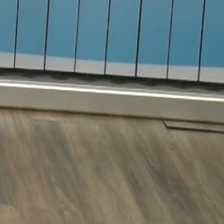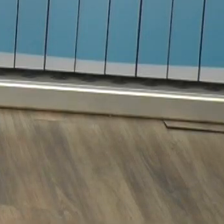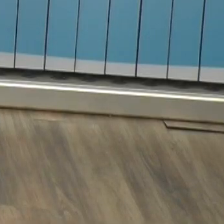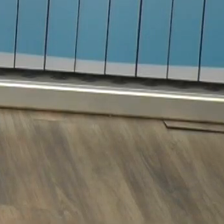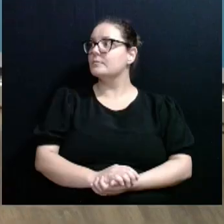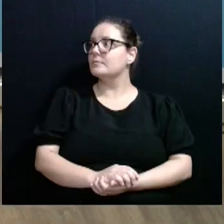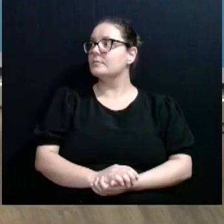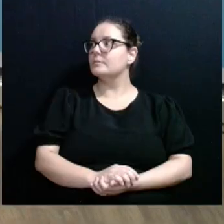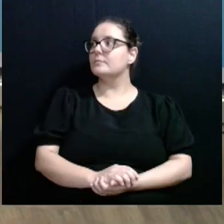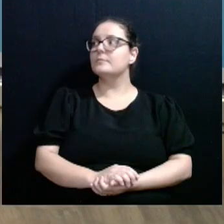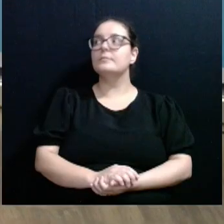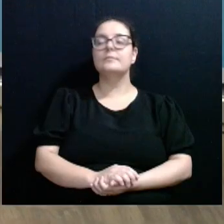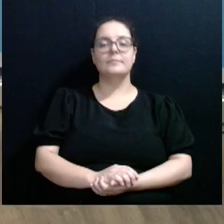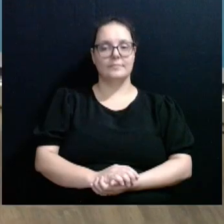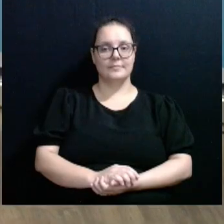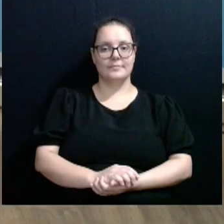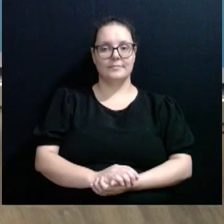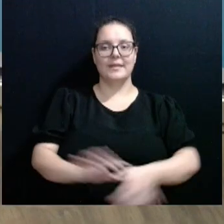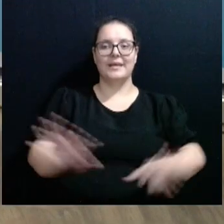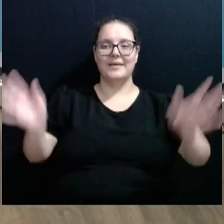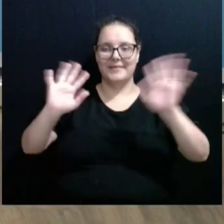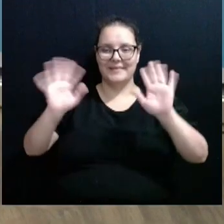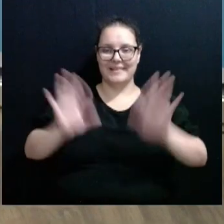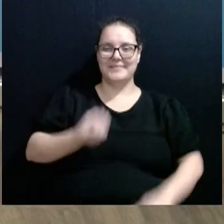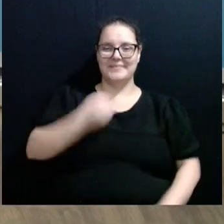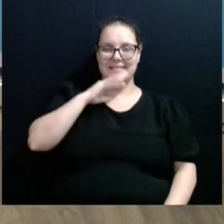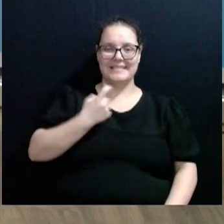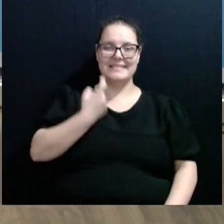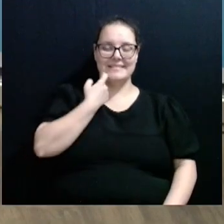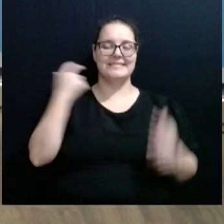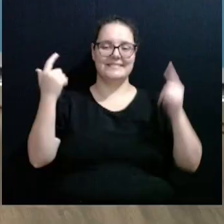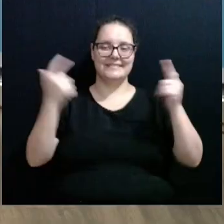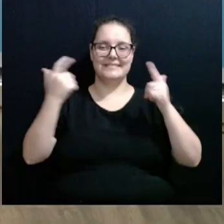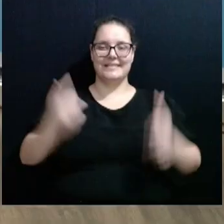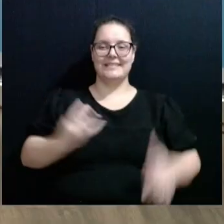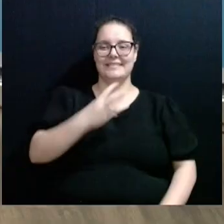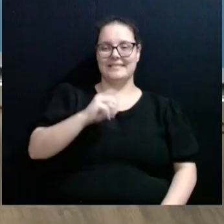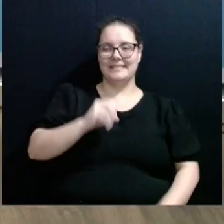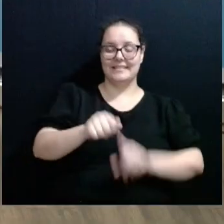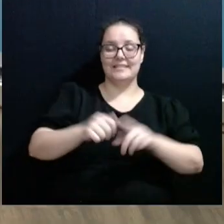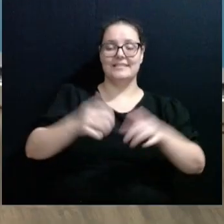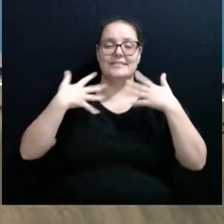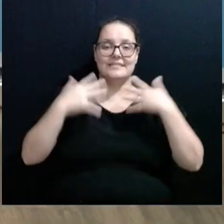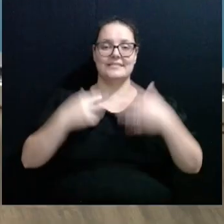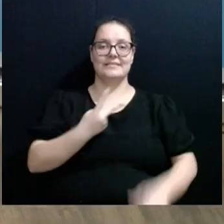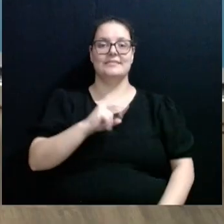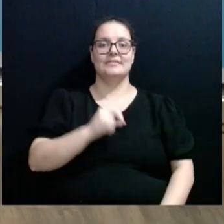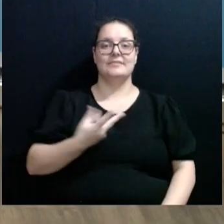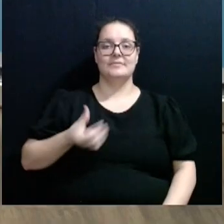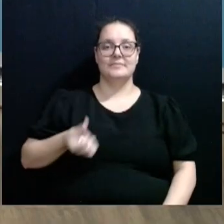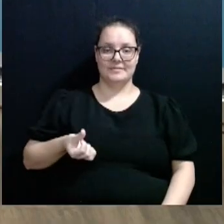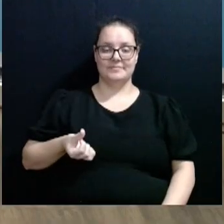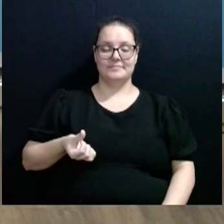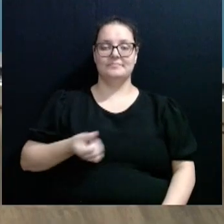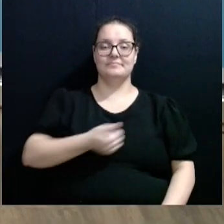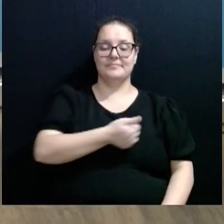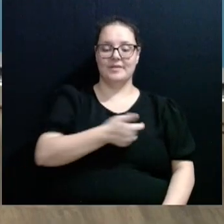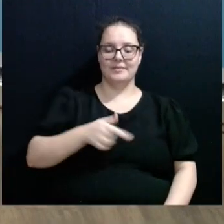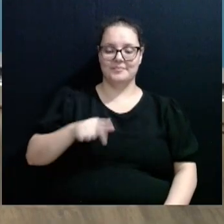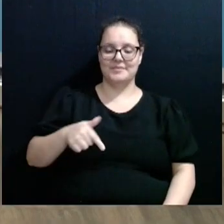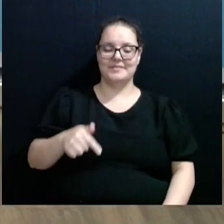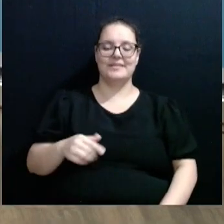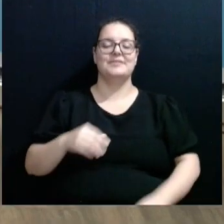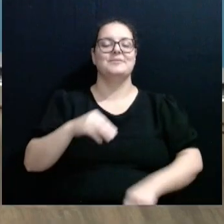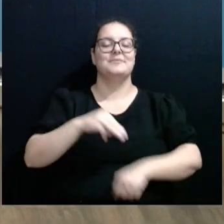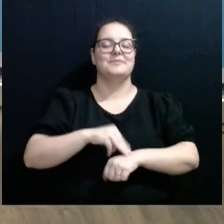Olá, boa tarde. Sextou, 30 de janeiro de 2026, meio-dia mais 7 minutos. Começa agora